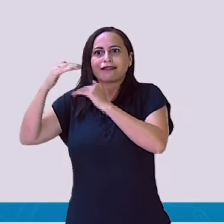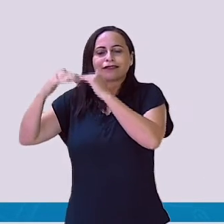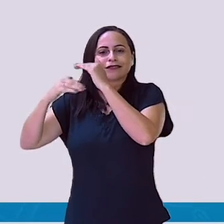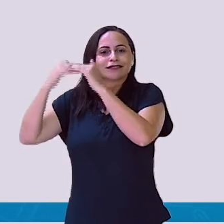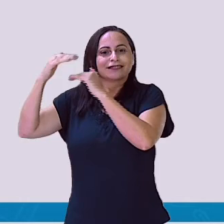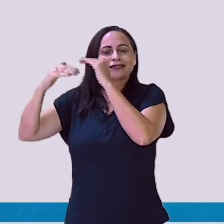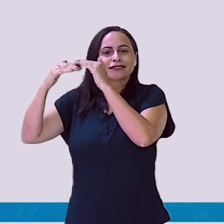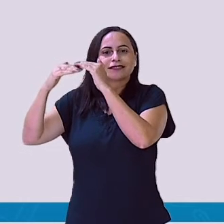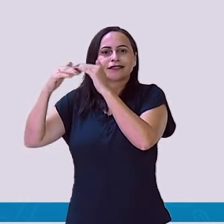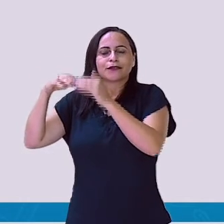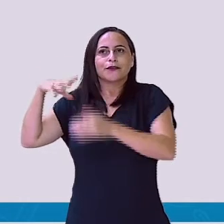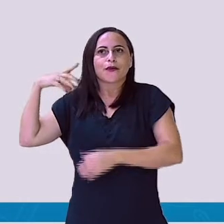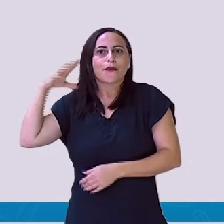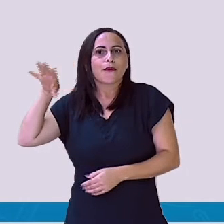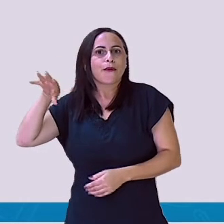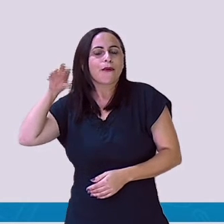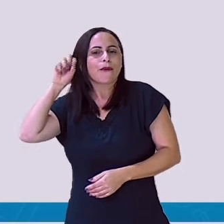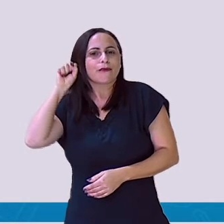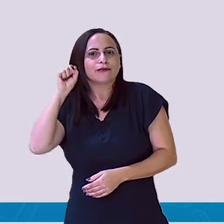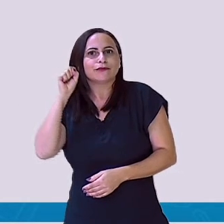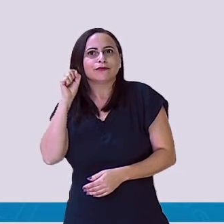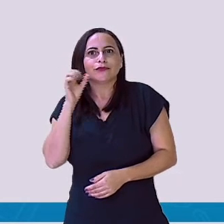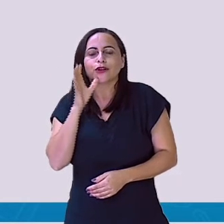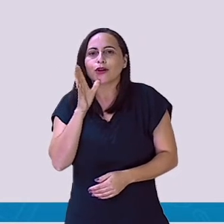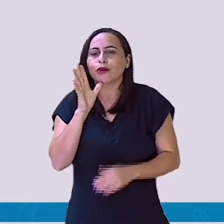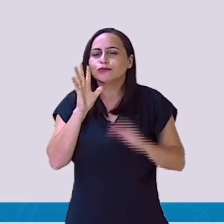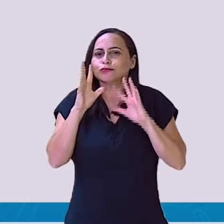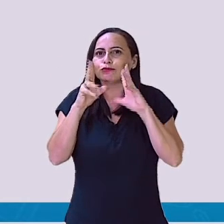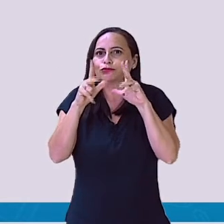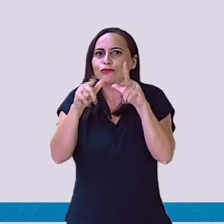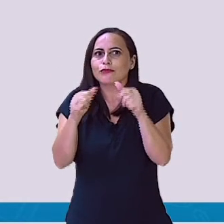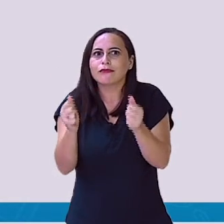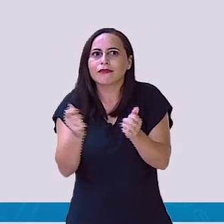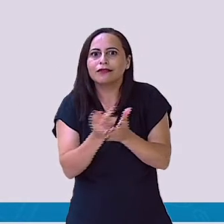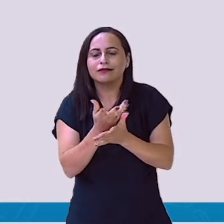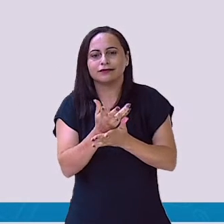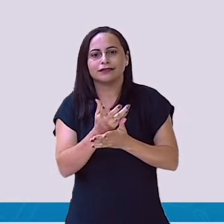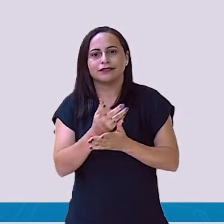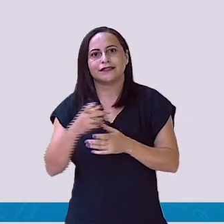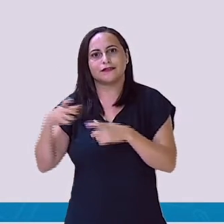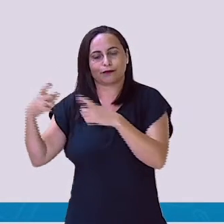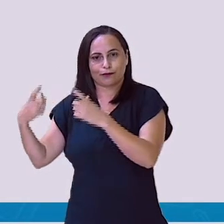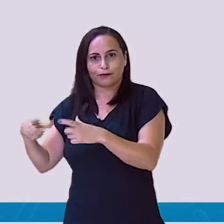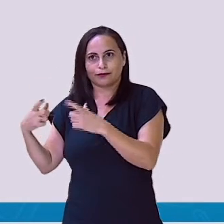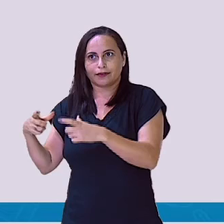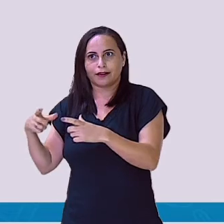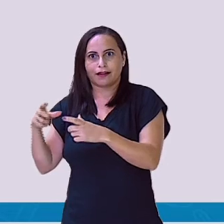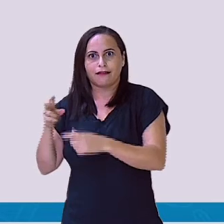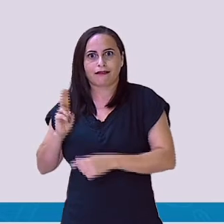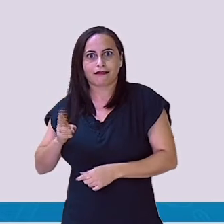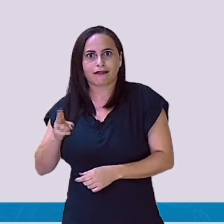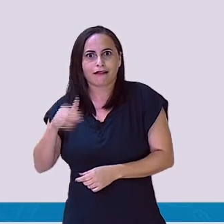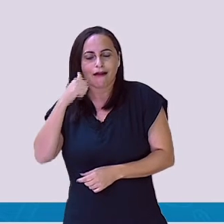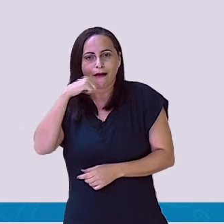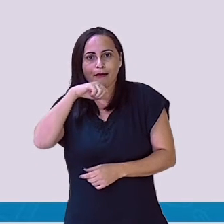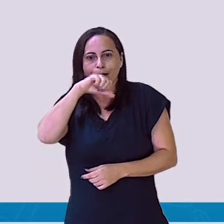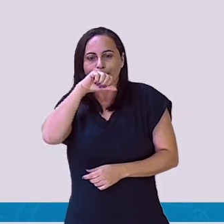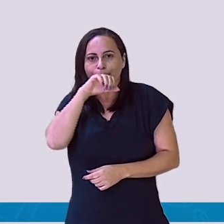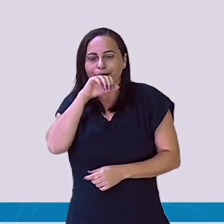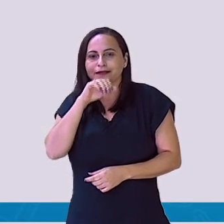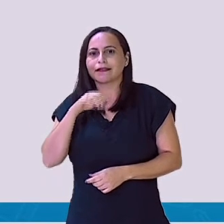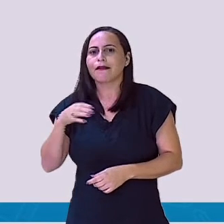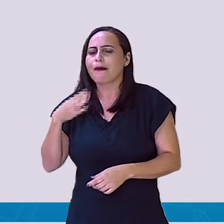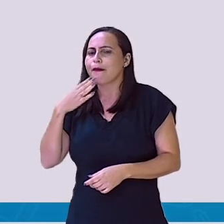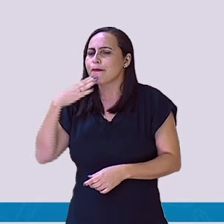rio e sua mãe chamando: Fabrício, desça dessa árvore. Ele se divertia com a natureza ao